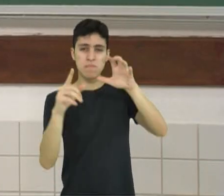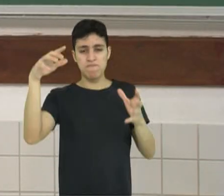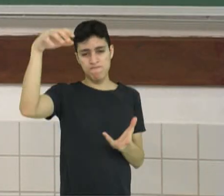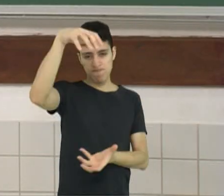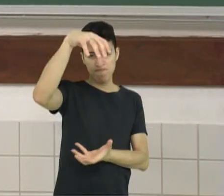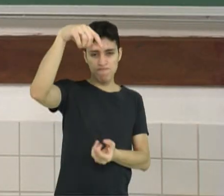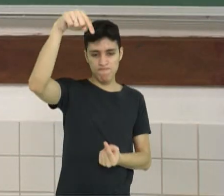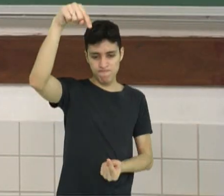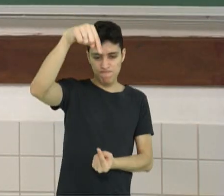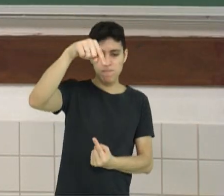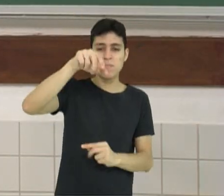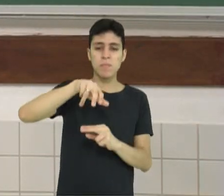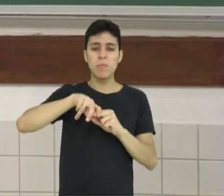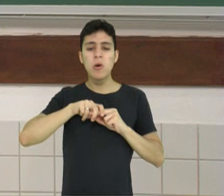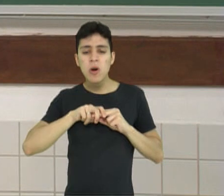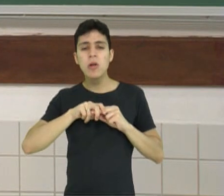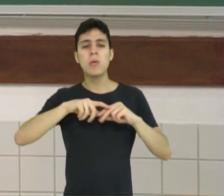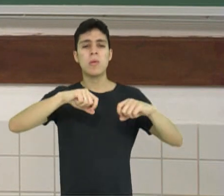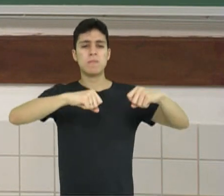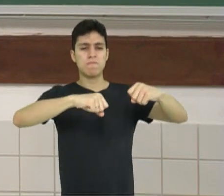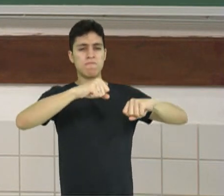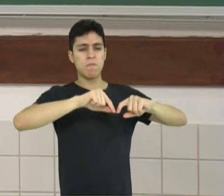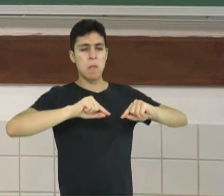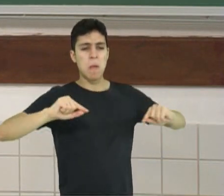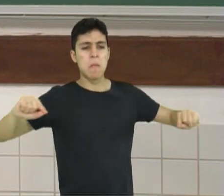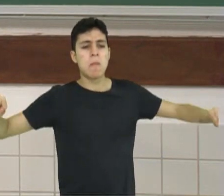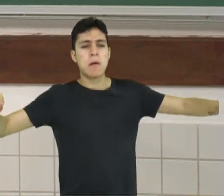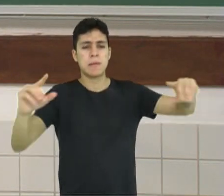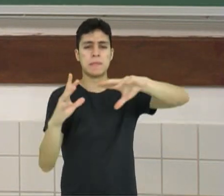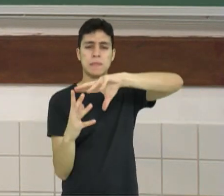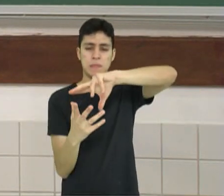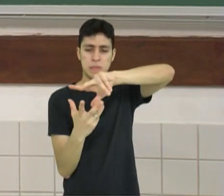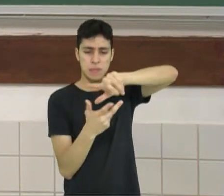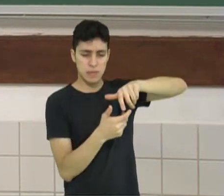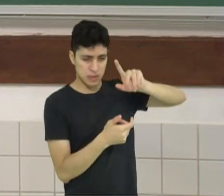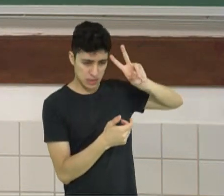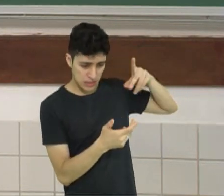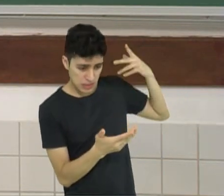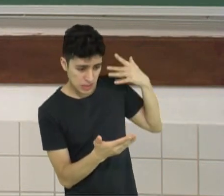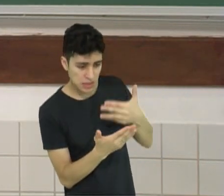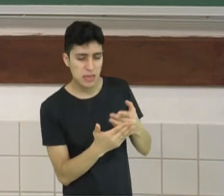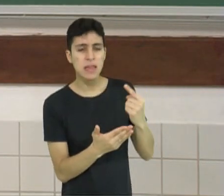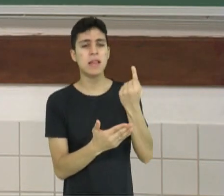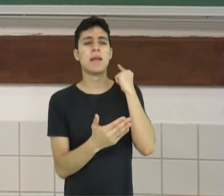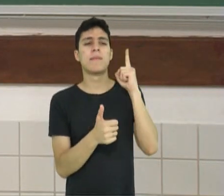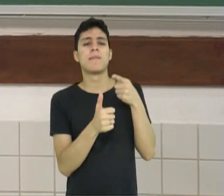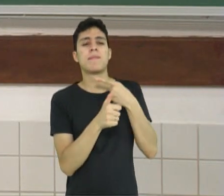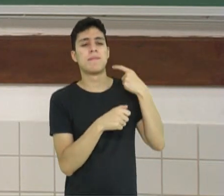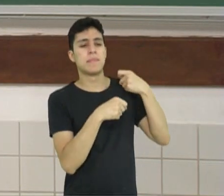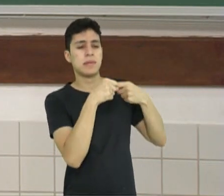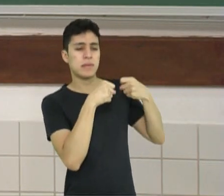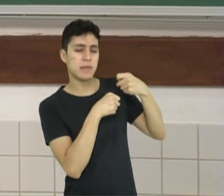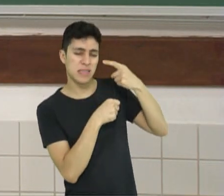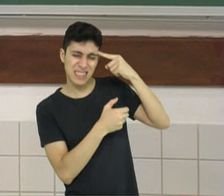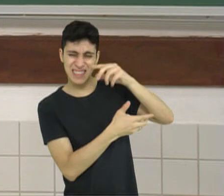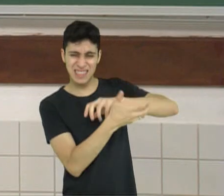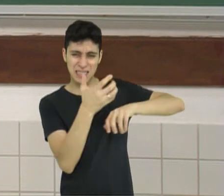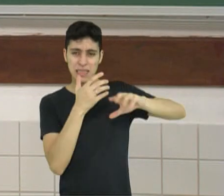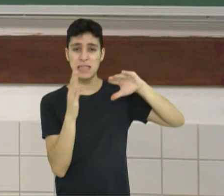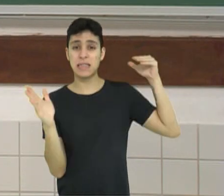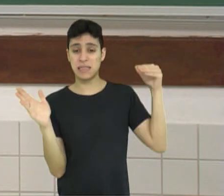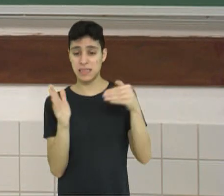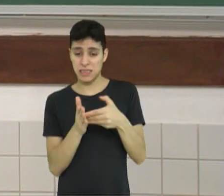polares causados pela industrialização no mundo ao longo da história, desde a primeira Revolução Industrial até a